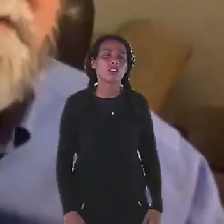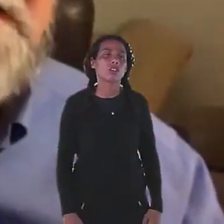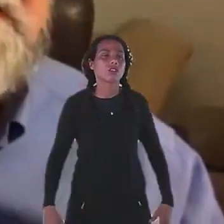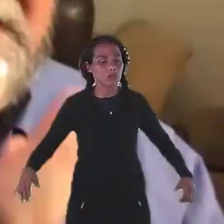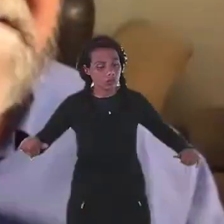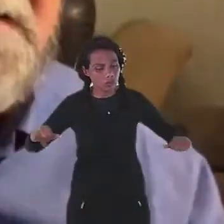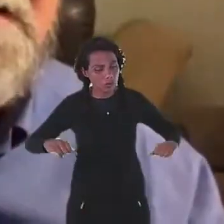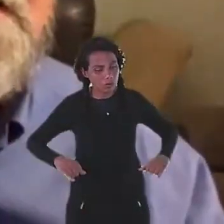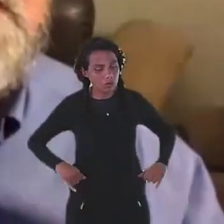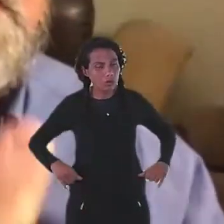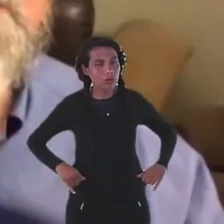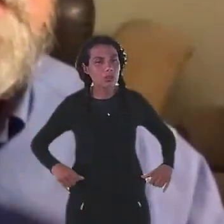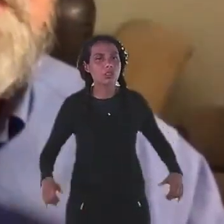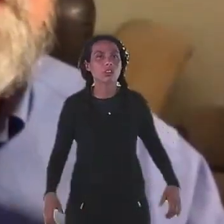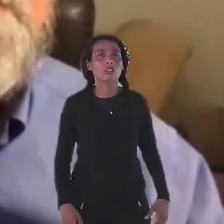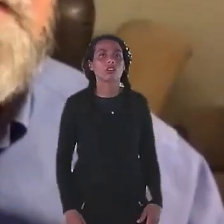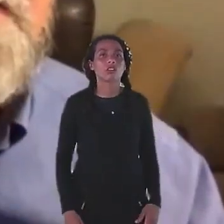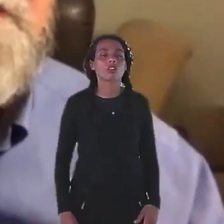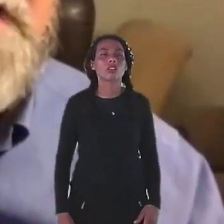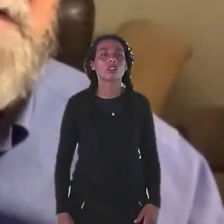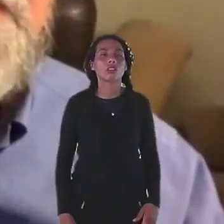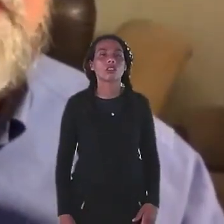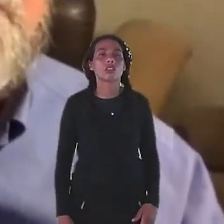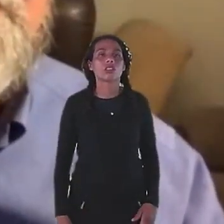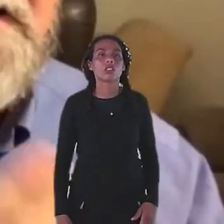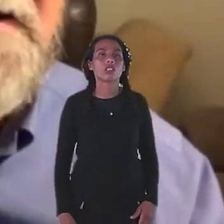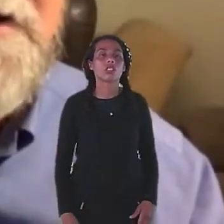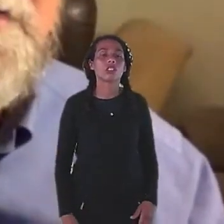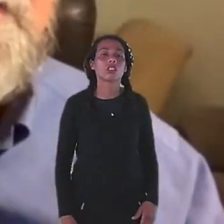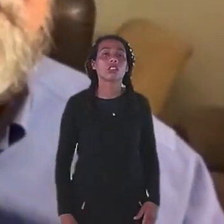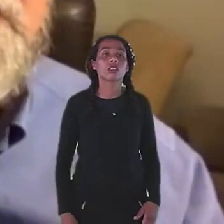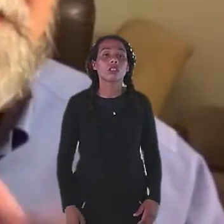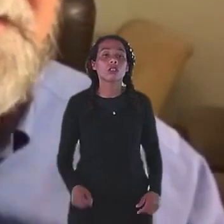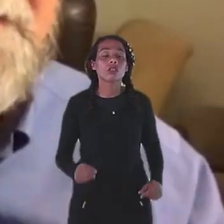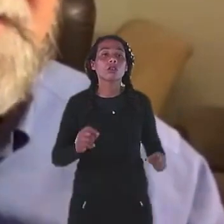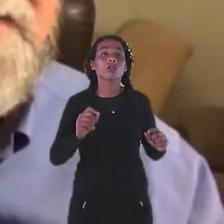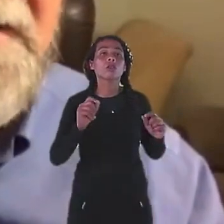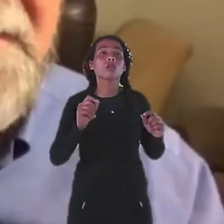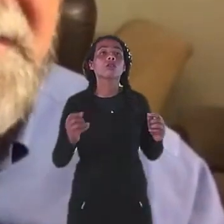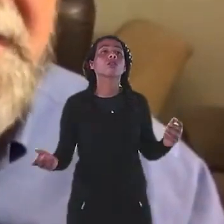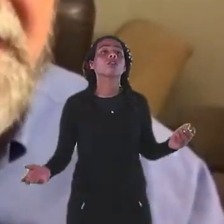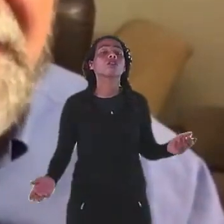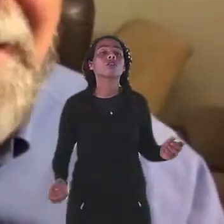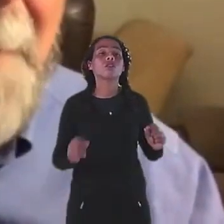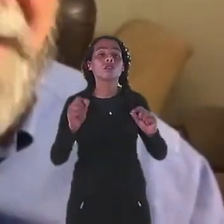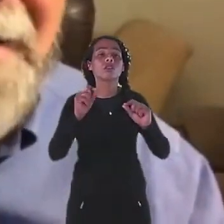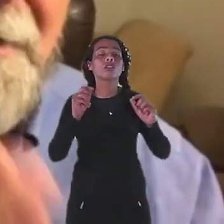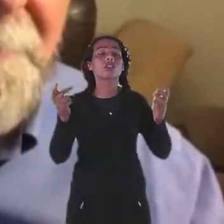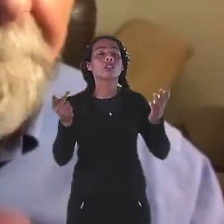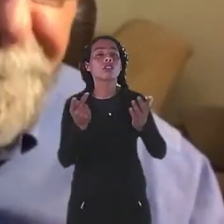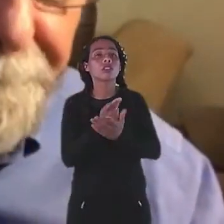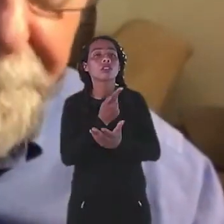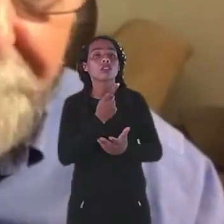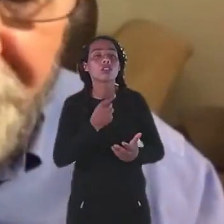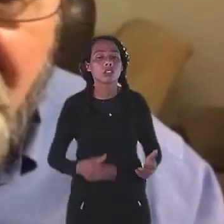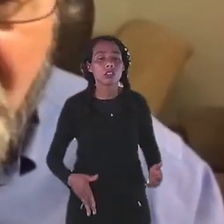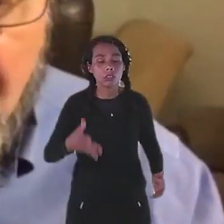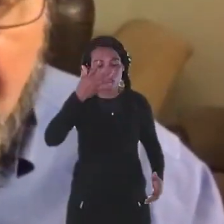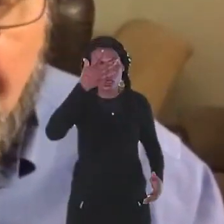mente é sincronizada por informações falsas, ou fake news, ou vírus informacionais, que